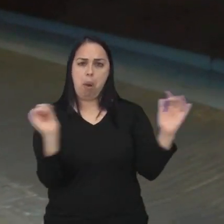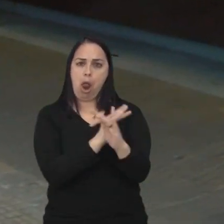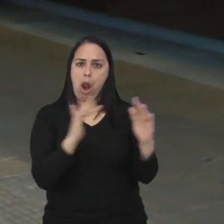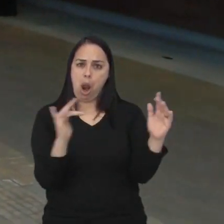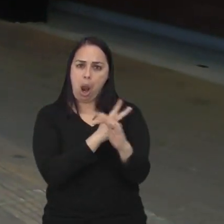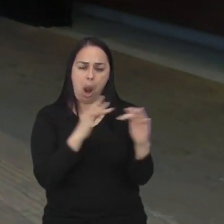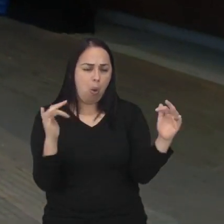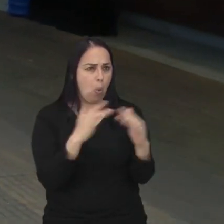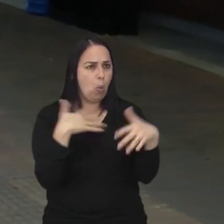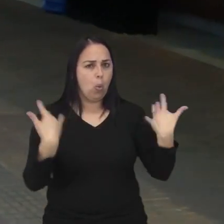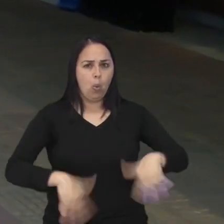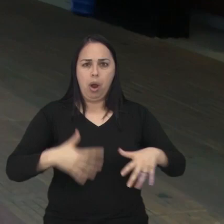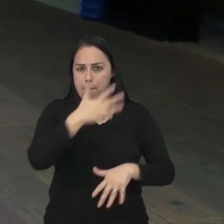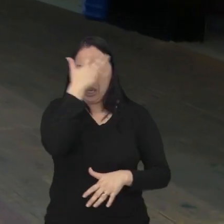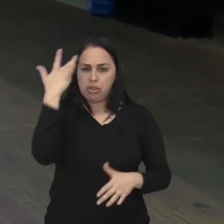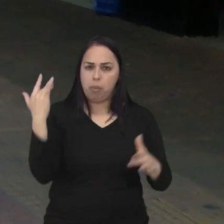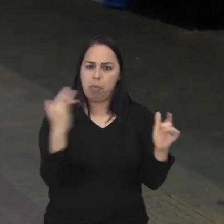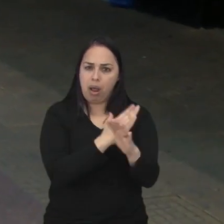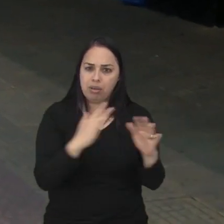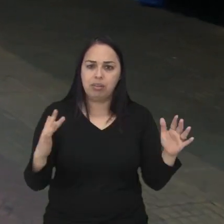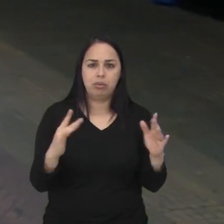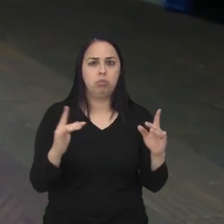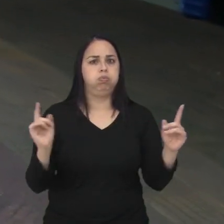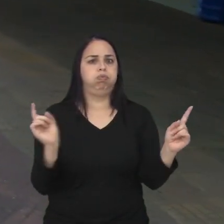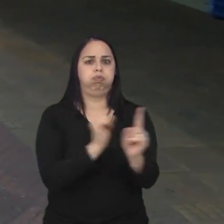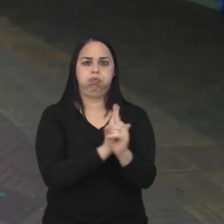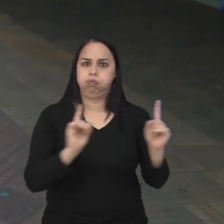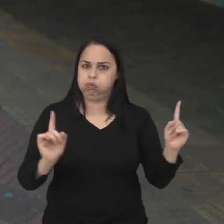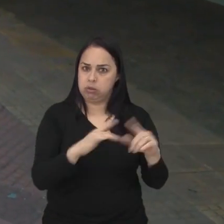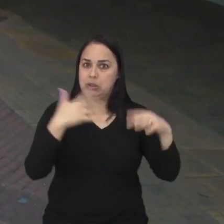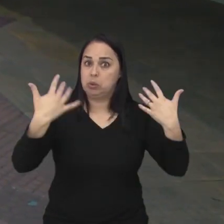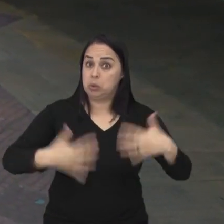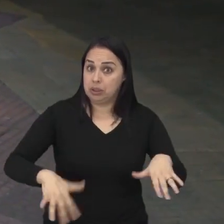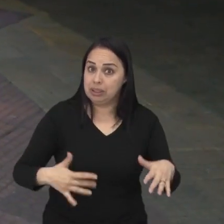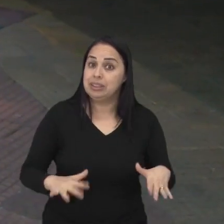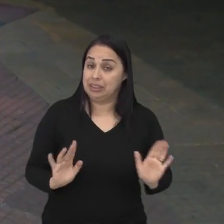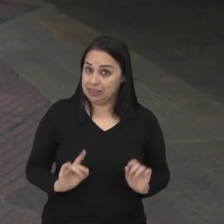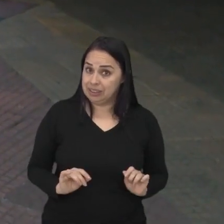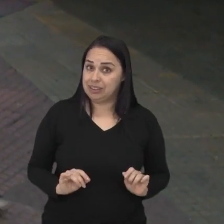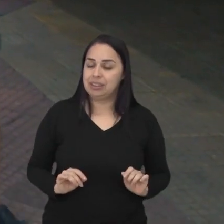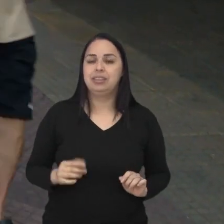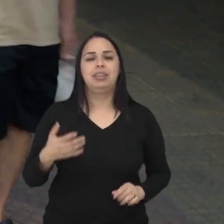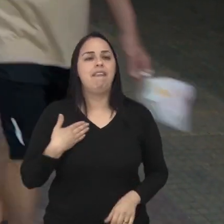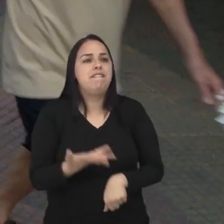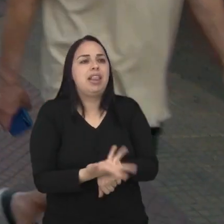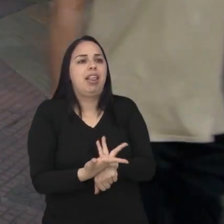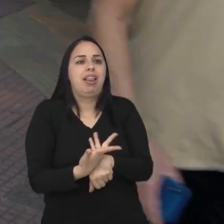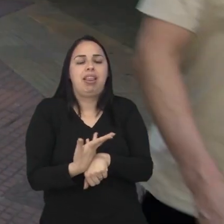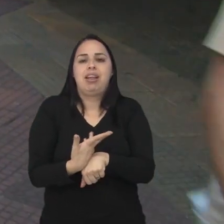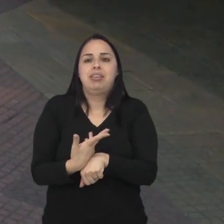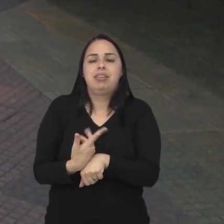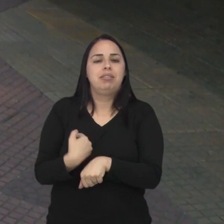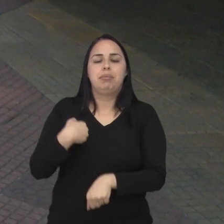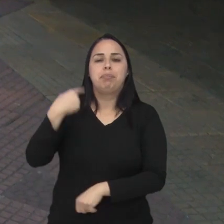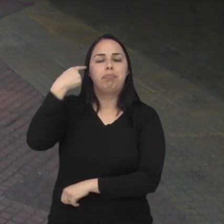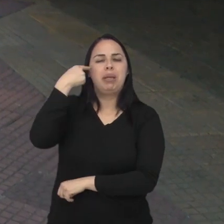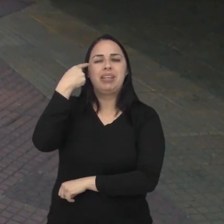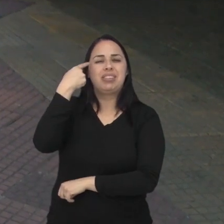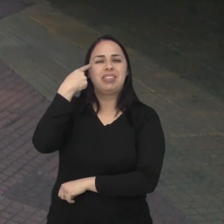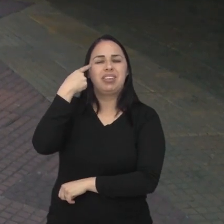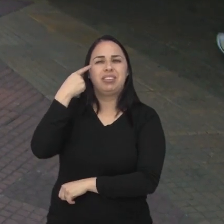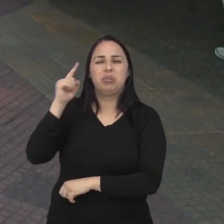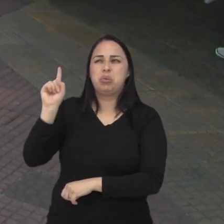passam diariamente centenas de pessoas. É um vai e vem intenso. E nessa correria, nem todo mundo